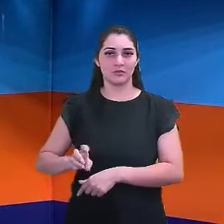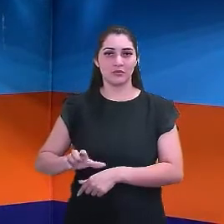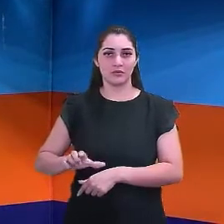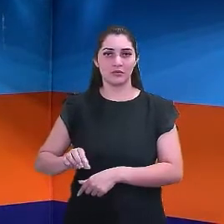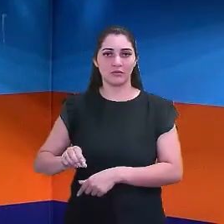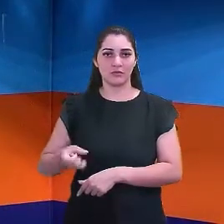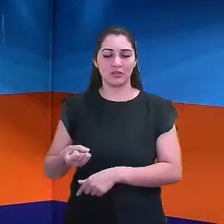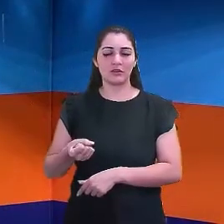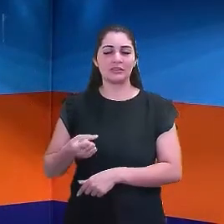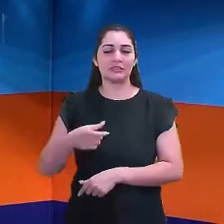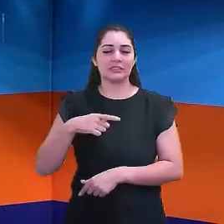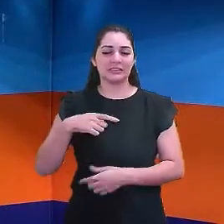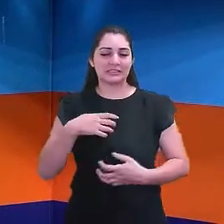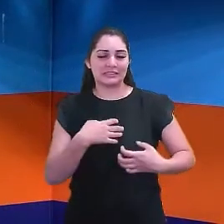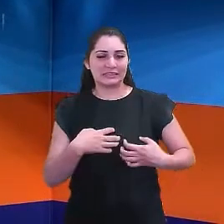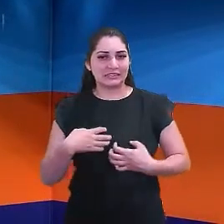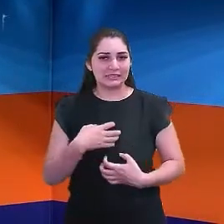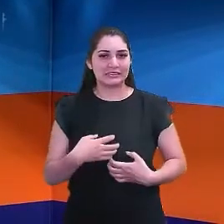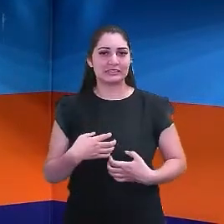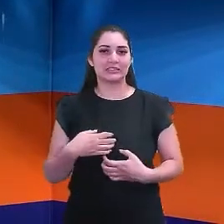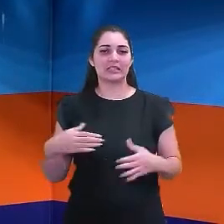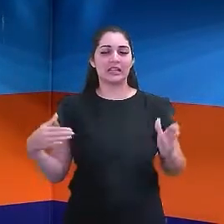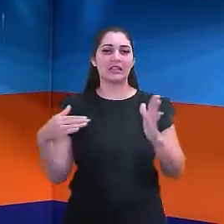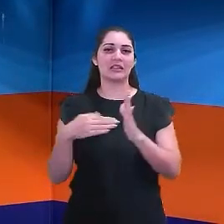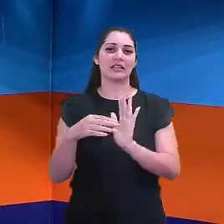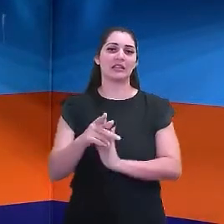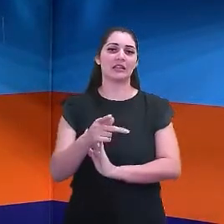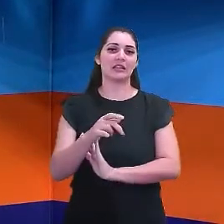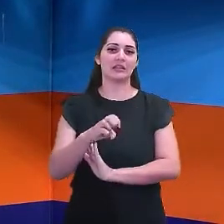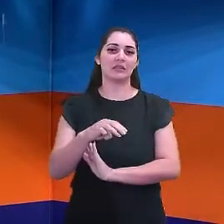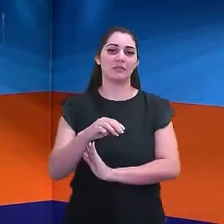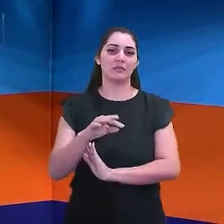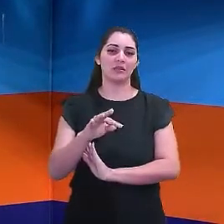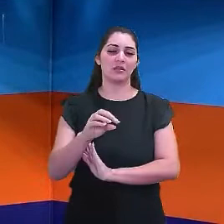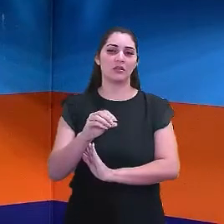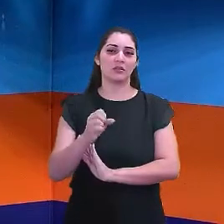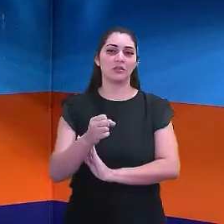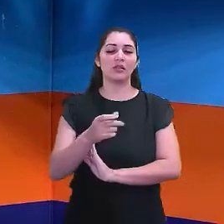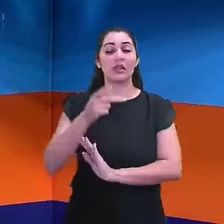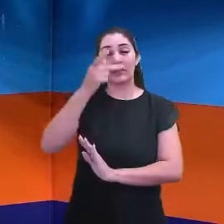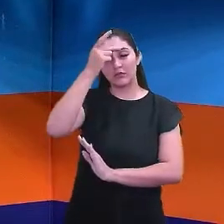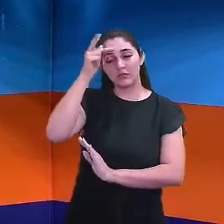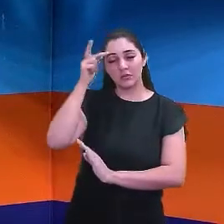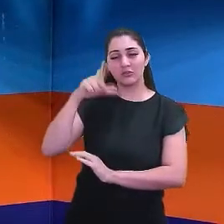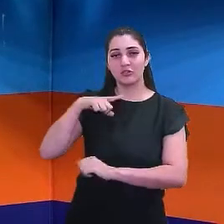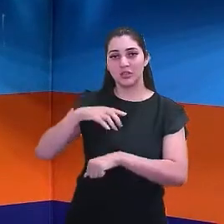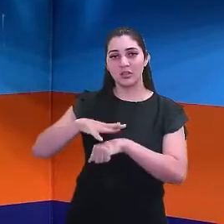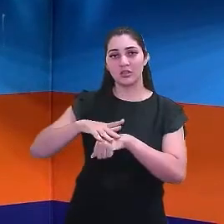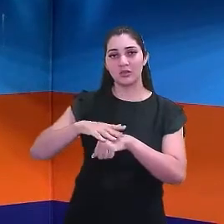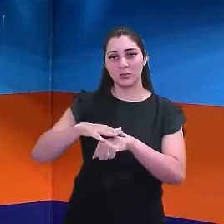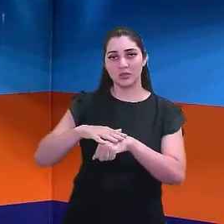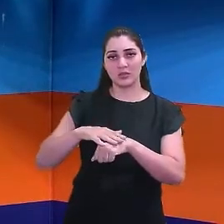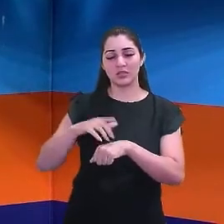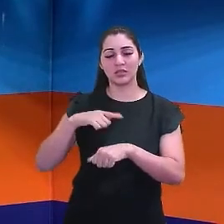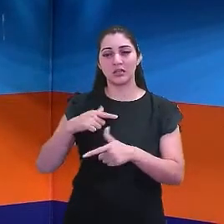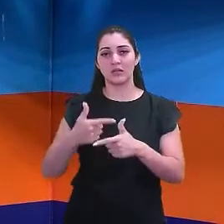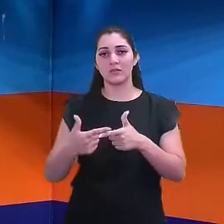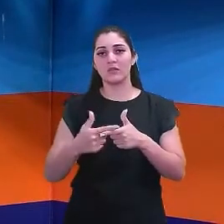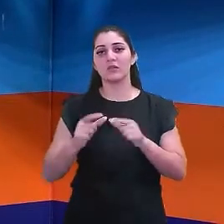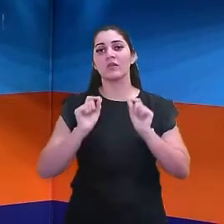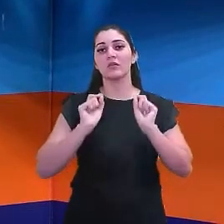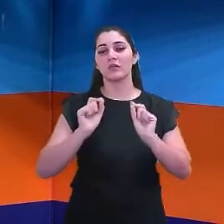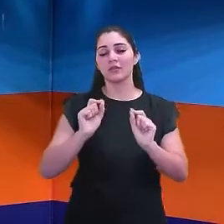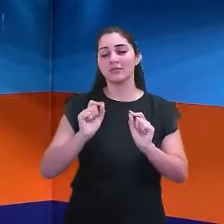desconforto a nível de hematose. Por isso que pessoas que têm fibrose cística muitas vezes vão ter problemas de ordem o quê? De